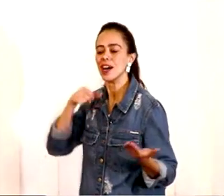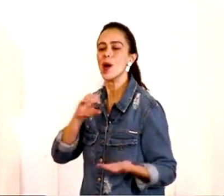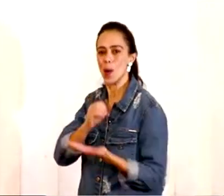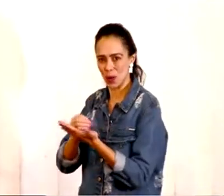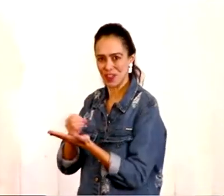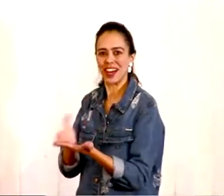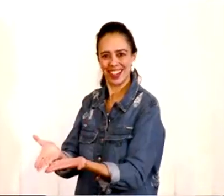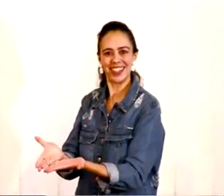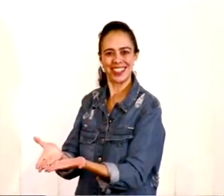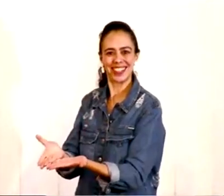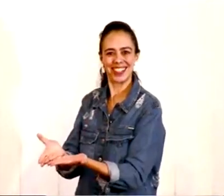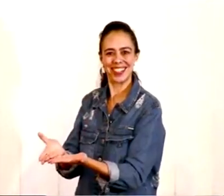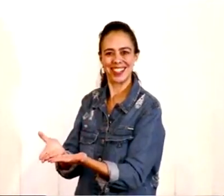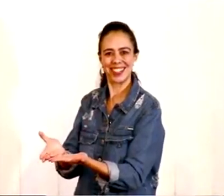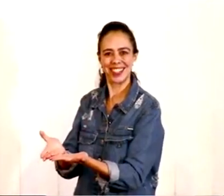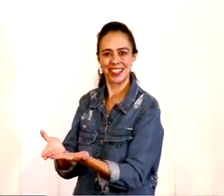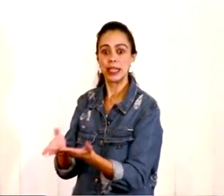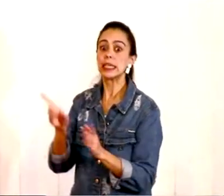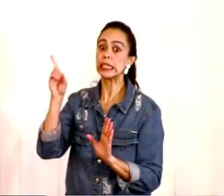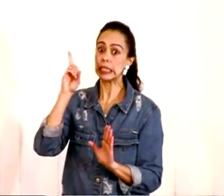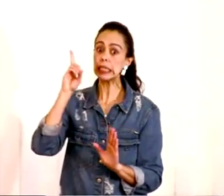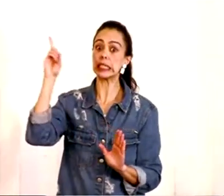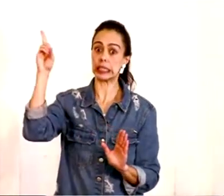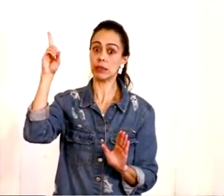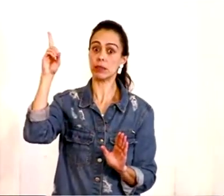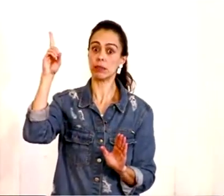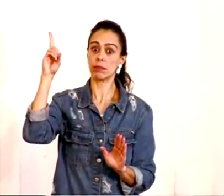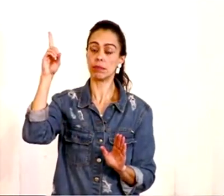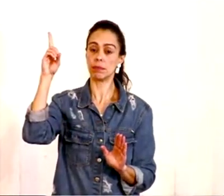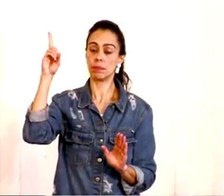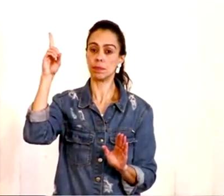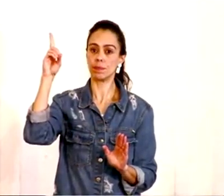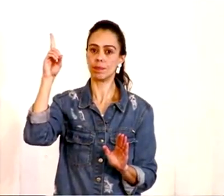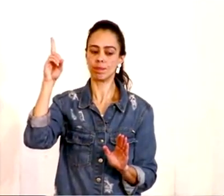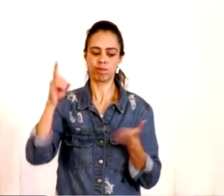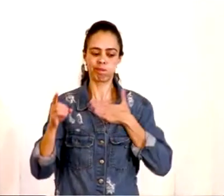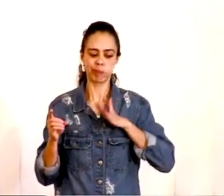E Deus, ele